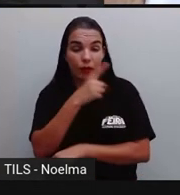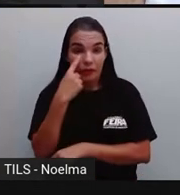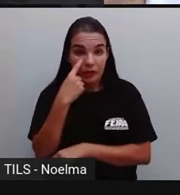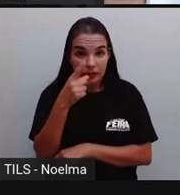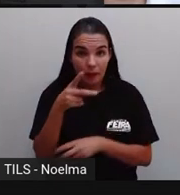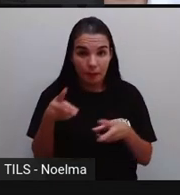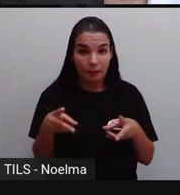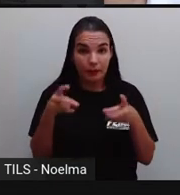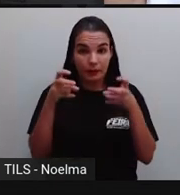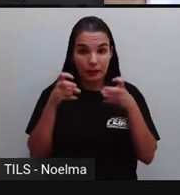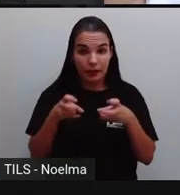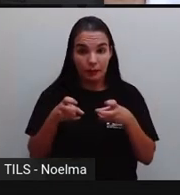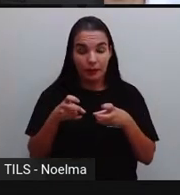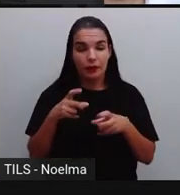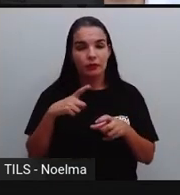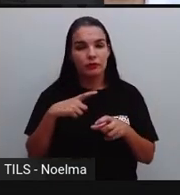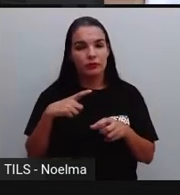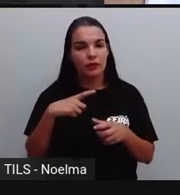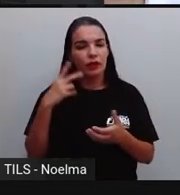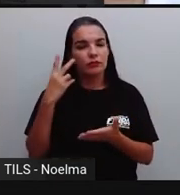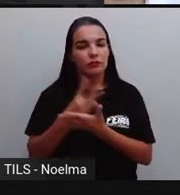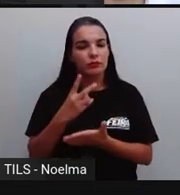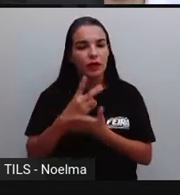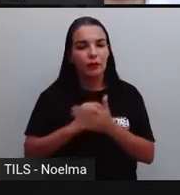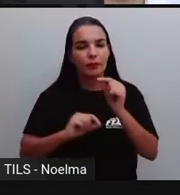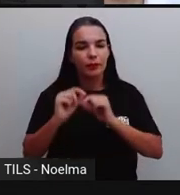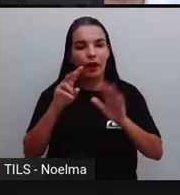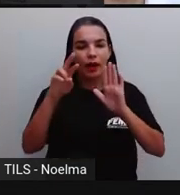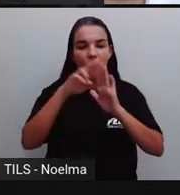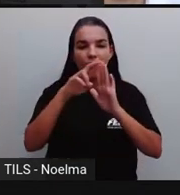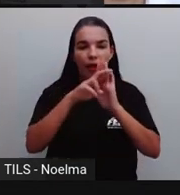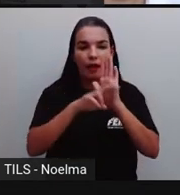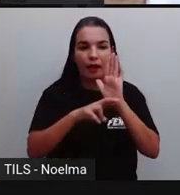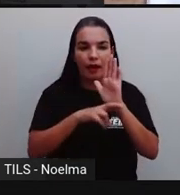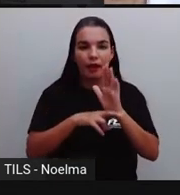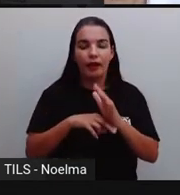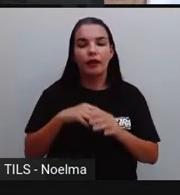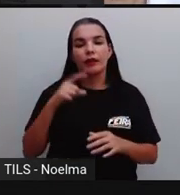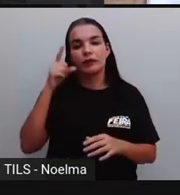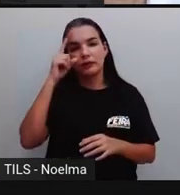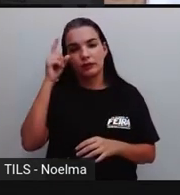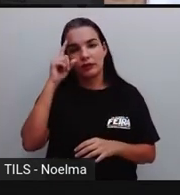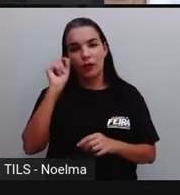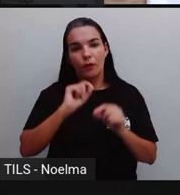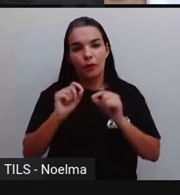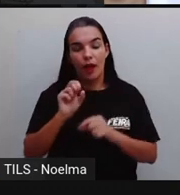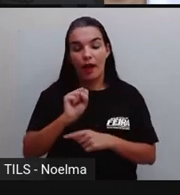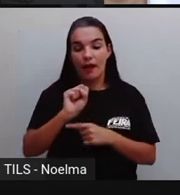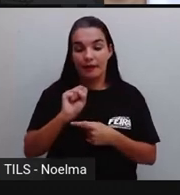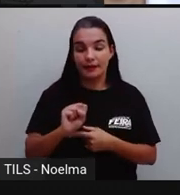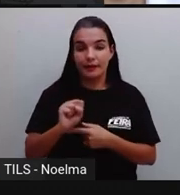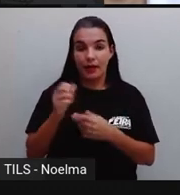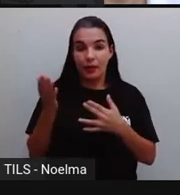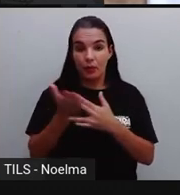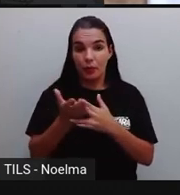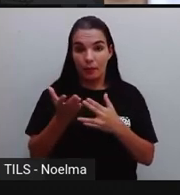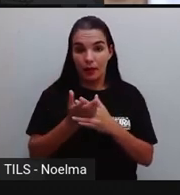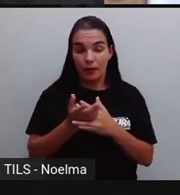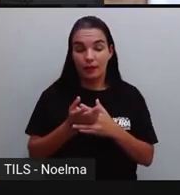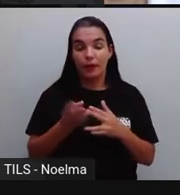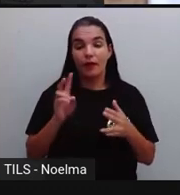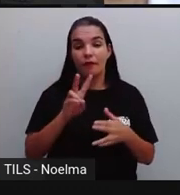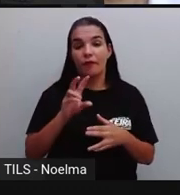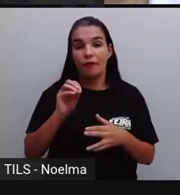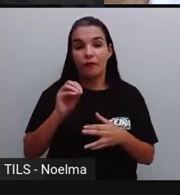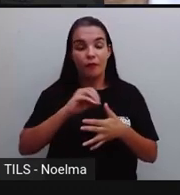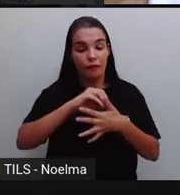né? A nossa regrinha. Então, toda vez que a letra si, né, tiver ali no meio da palavra entre vogais, se